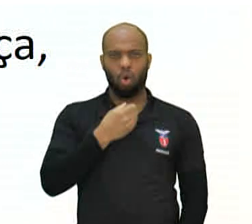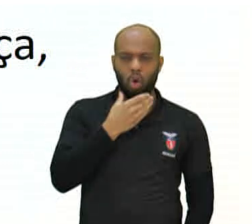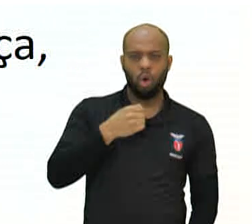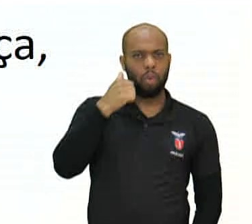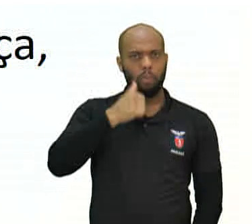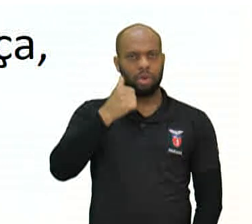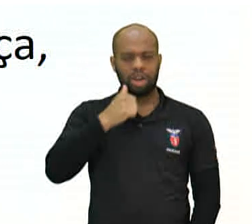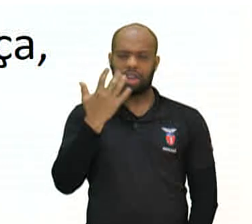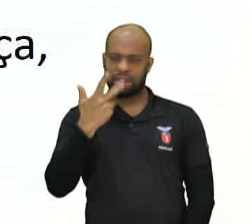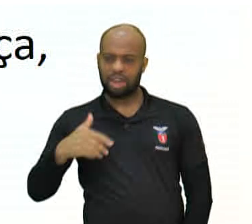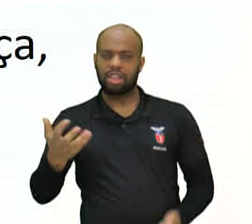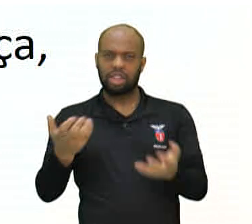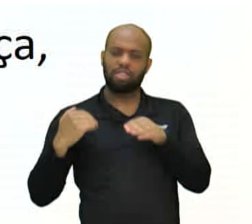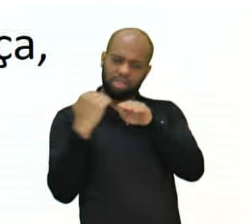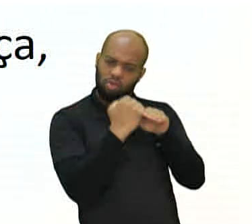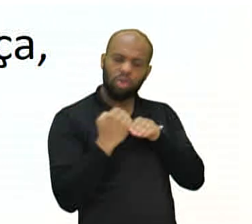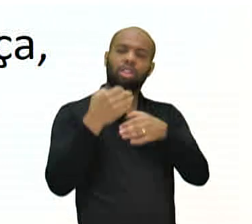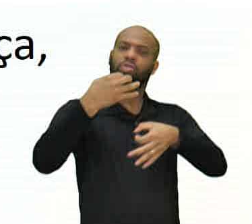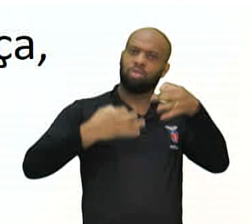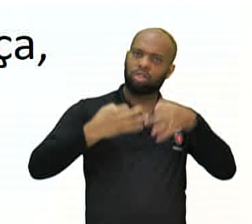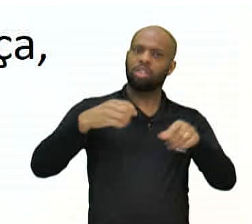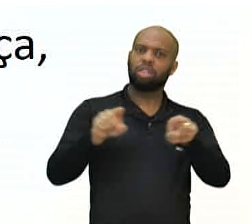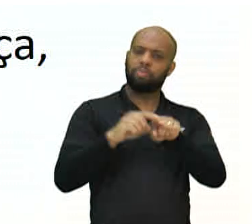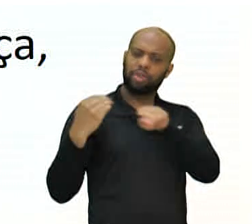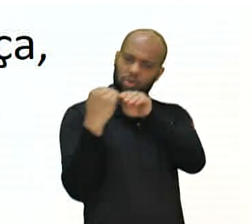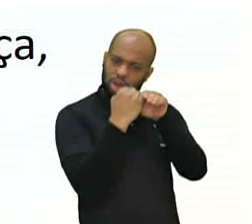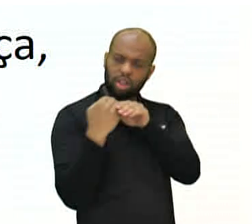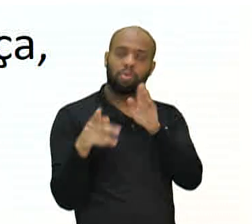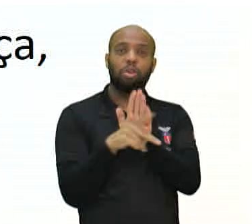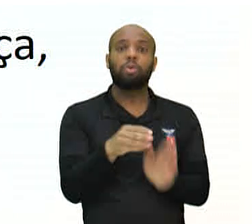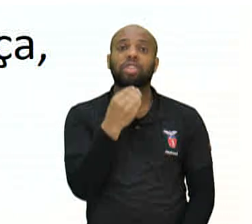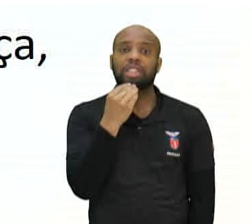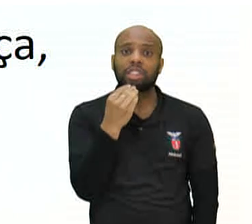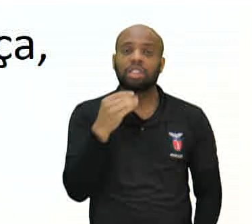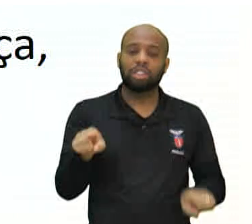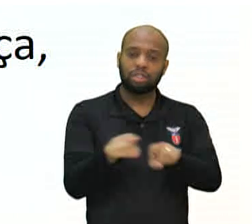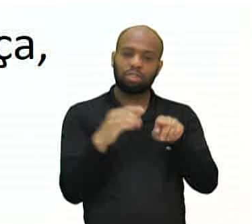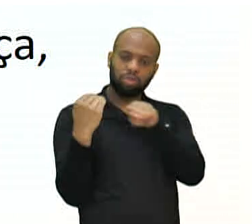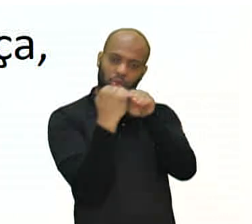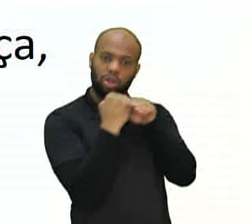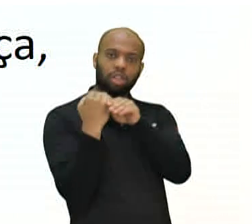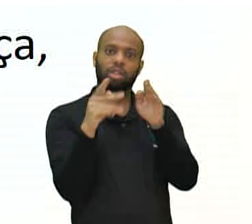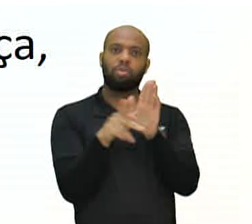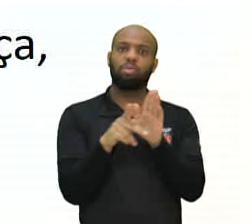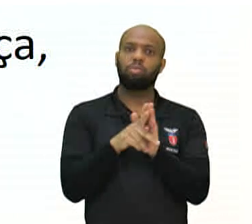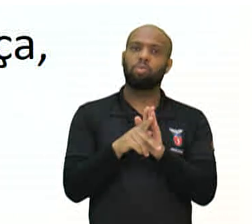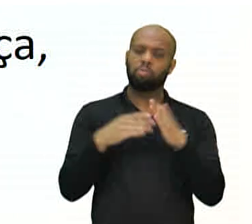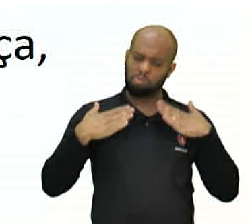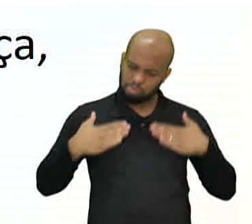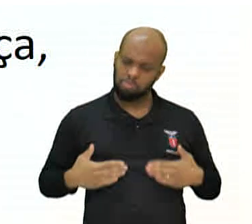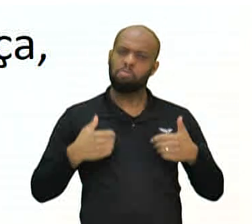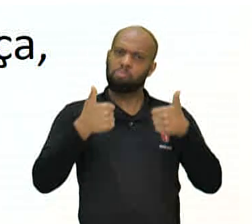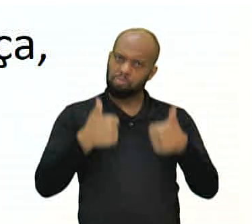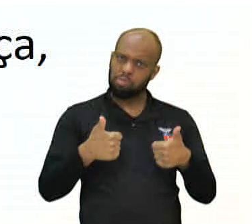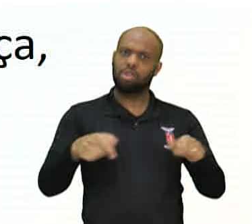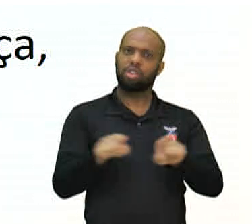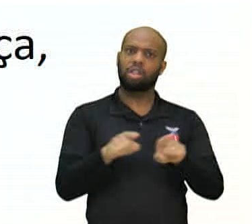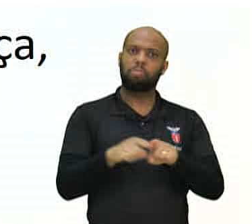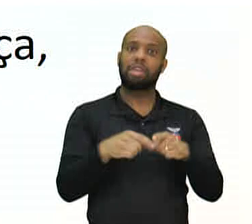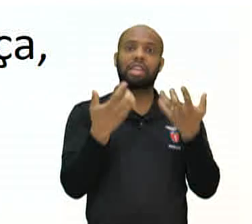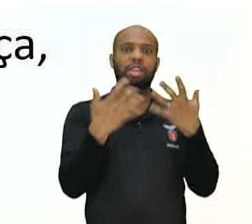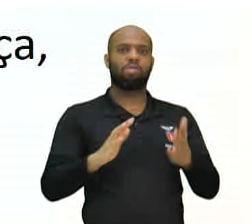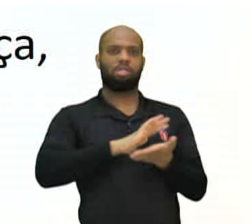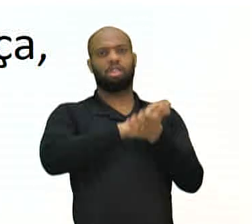procura igualdade de justiça, igualdade de oportunidade, igualdade de dignidade, sem